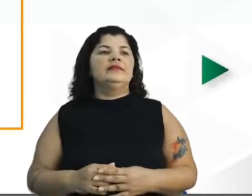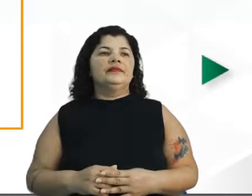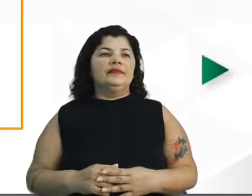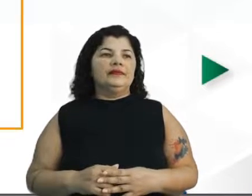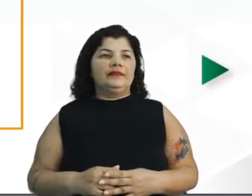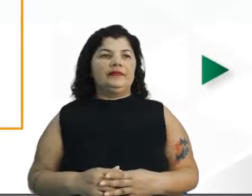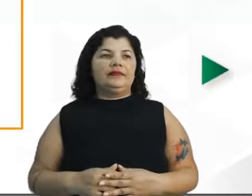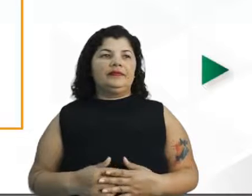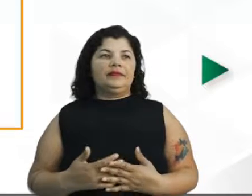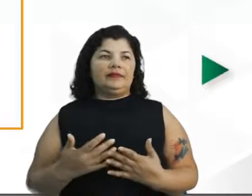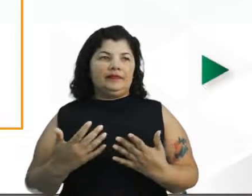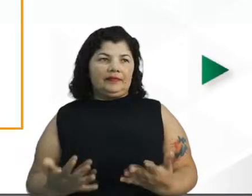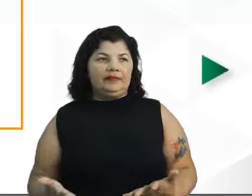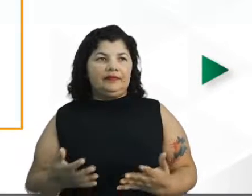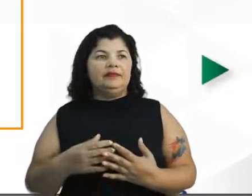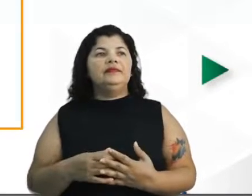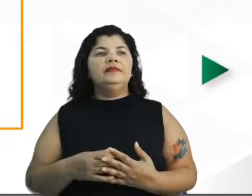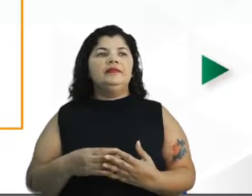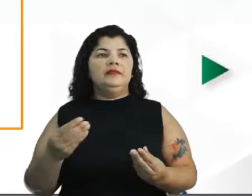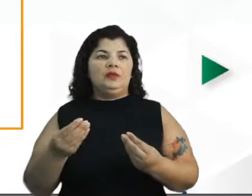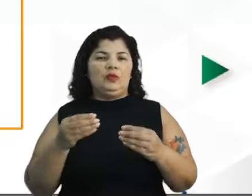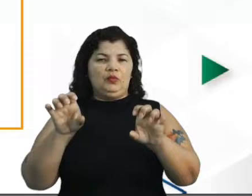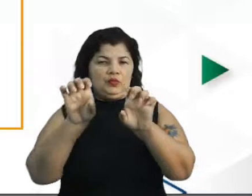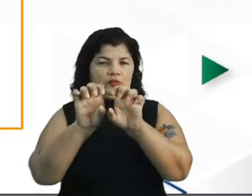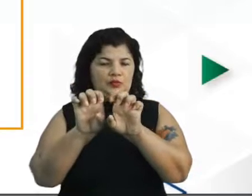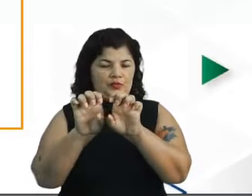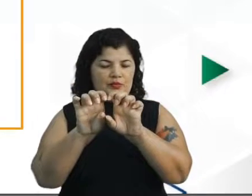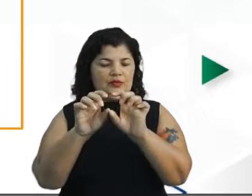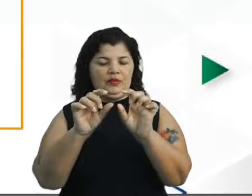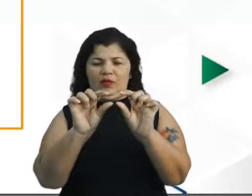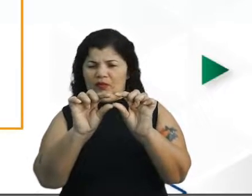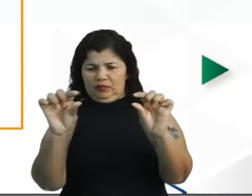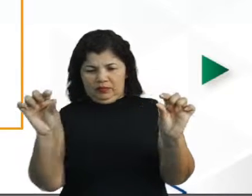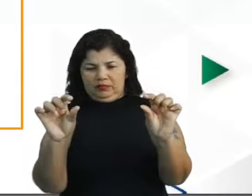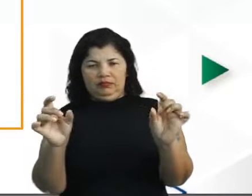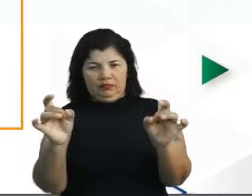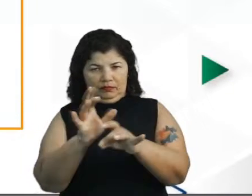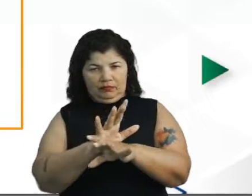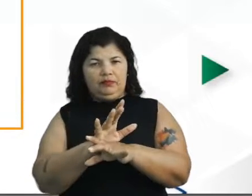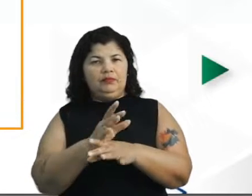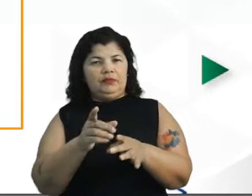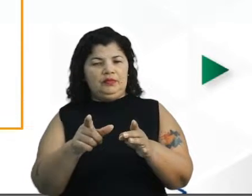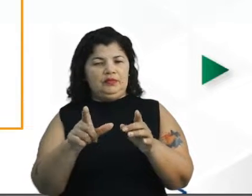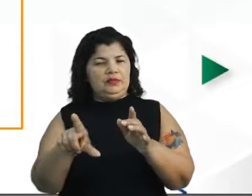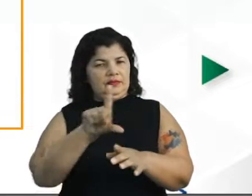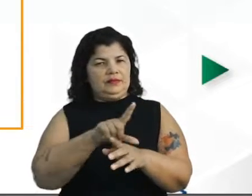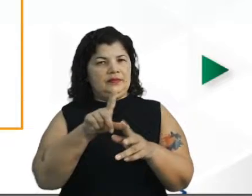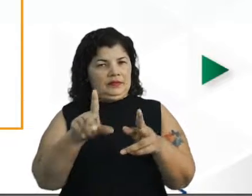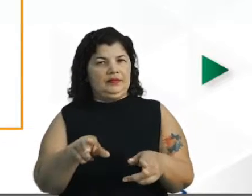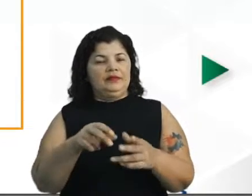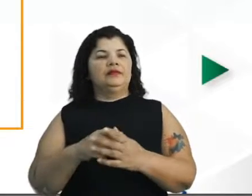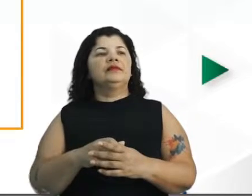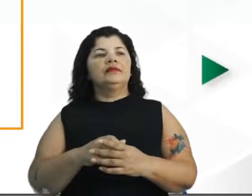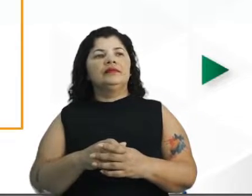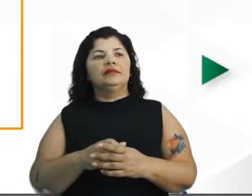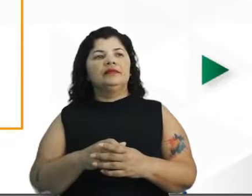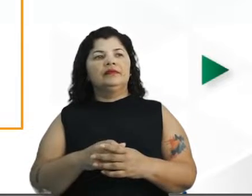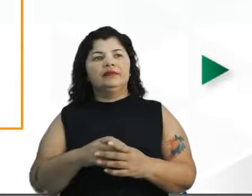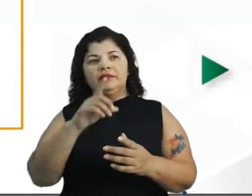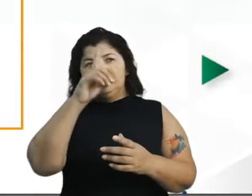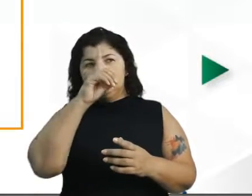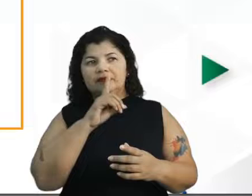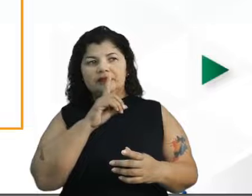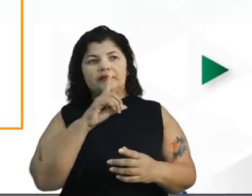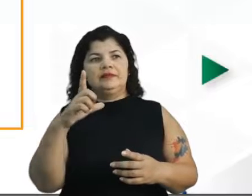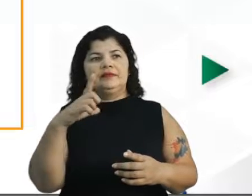só como a estrutura ela já está pronta do jeito que estava na tela anterior. Olha lá, de amarelo a gente